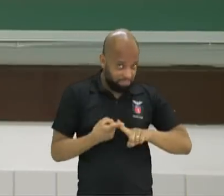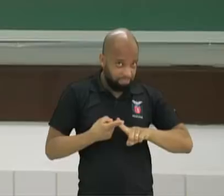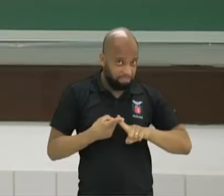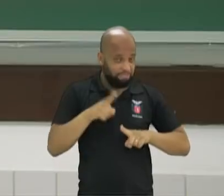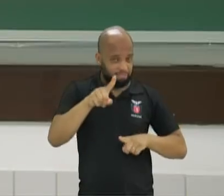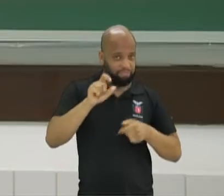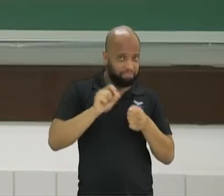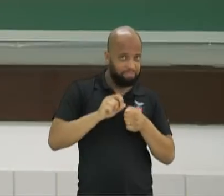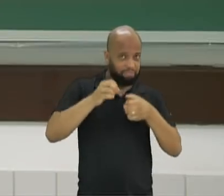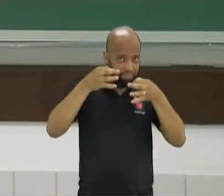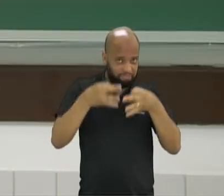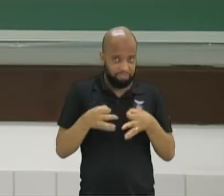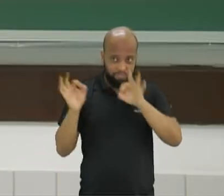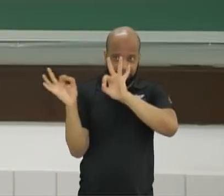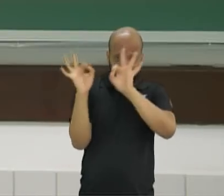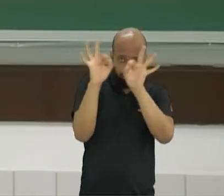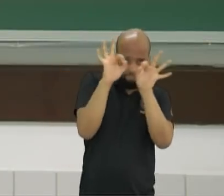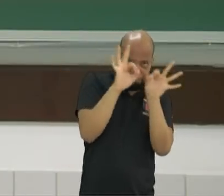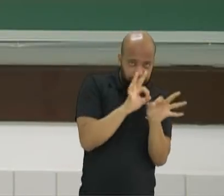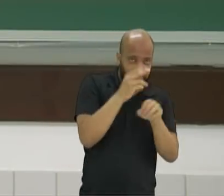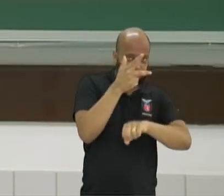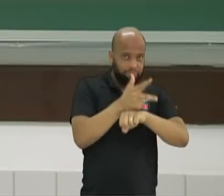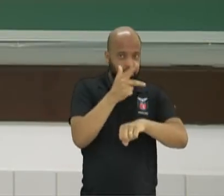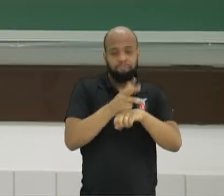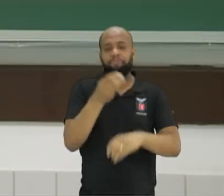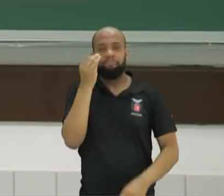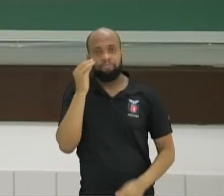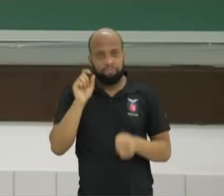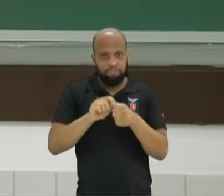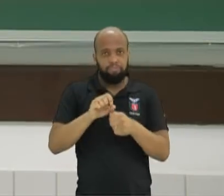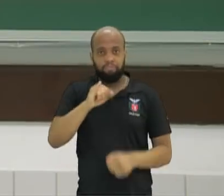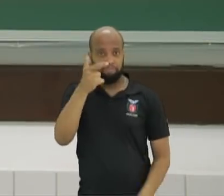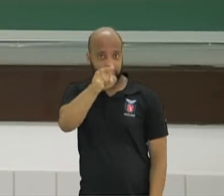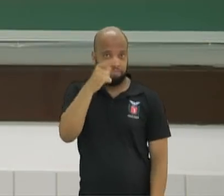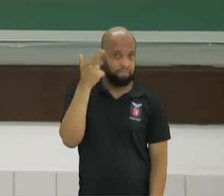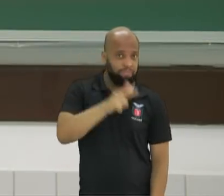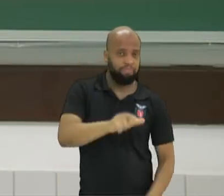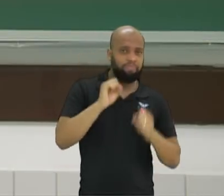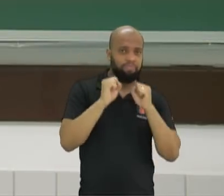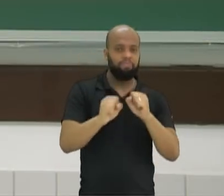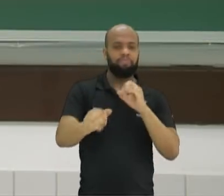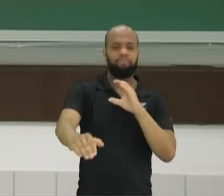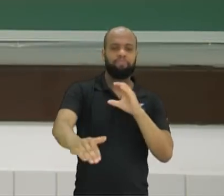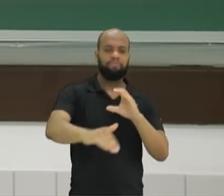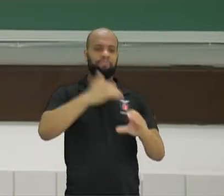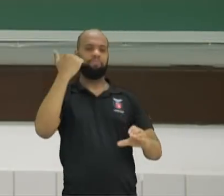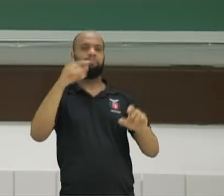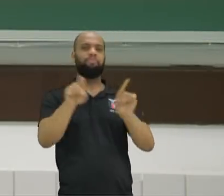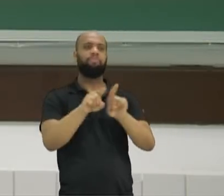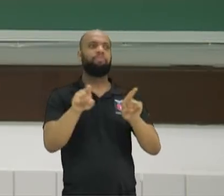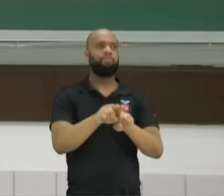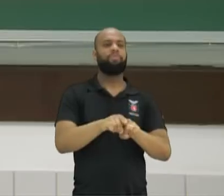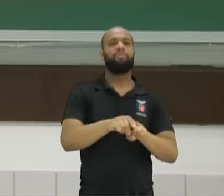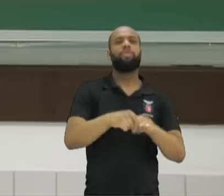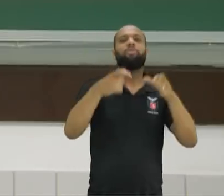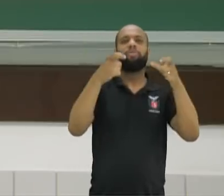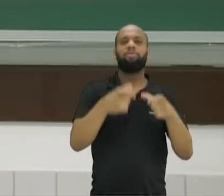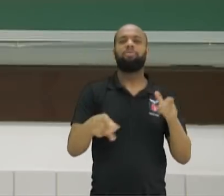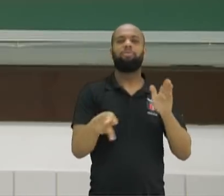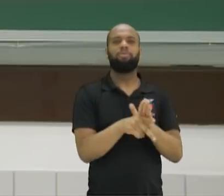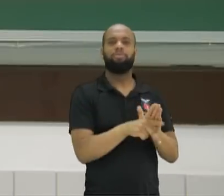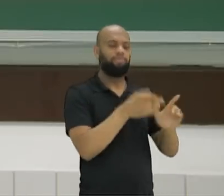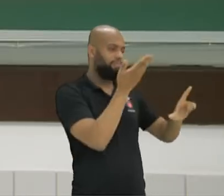aí, assista o vídeo, tente fazer. Se você conseguir, você pode mandar um comentário lá